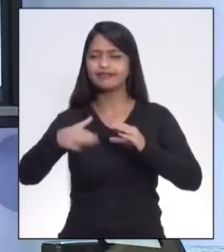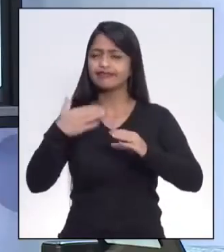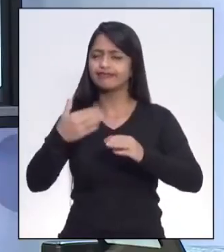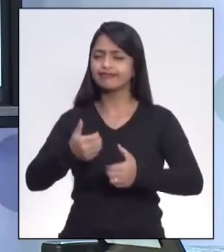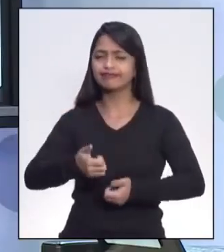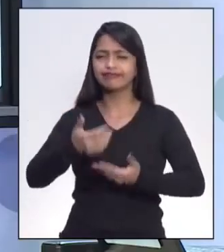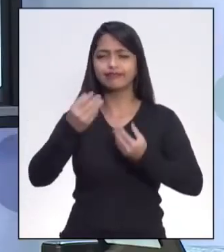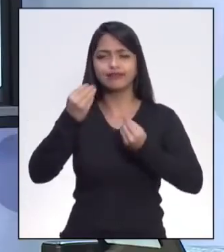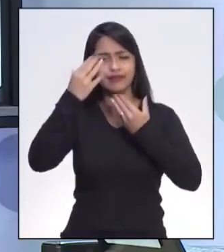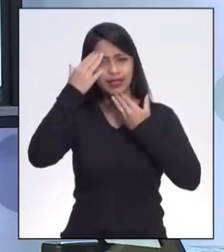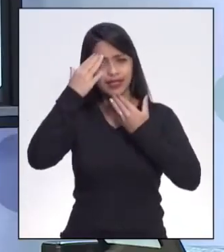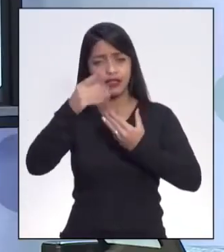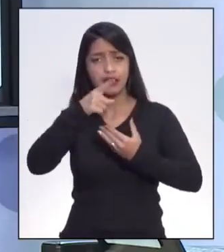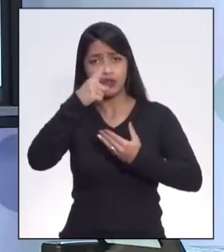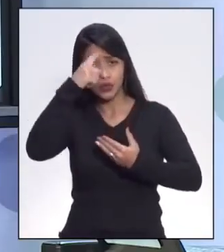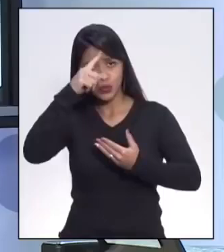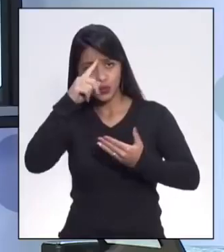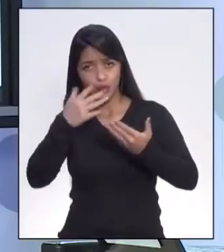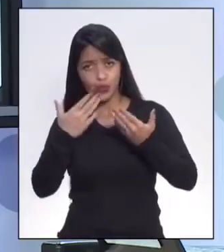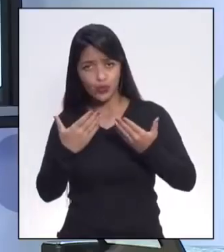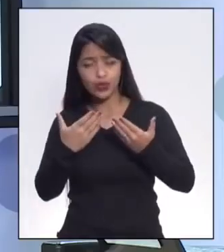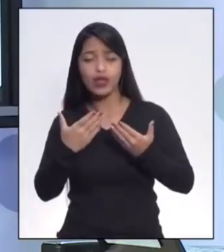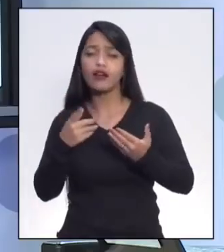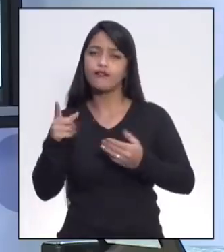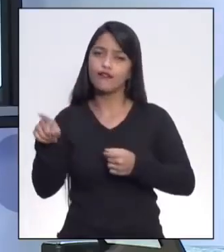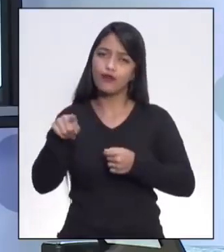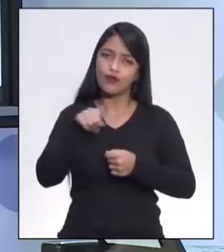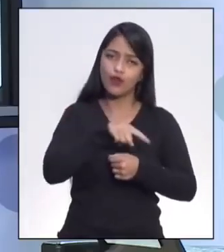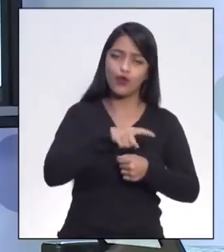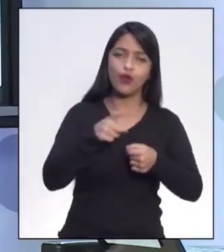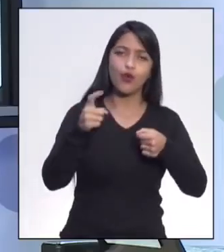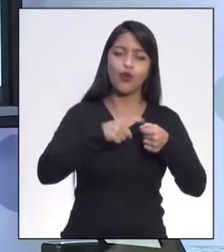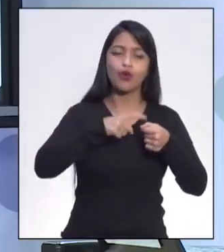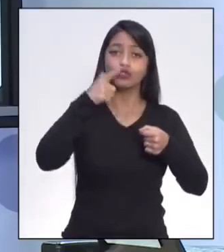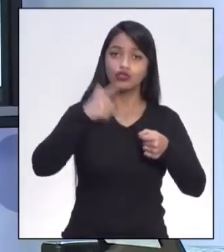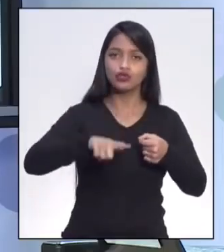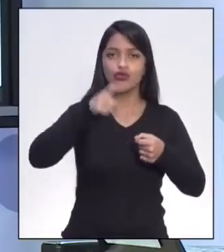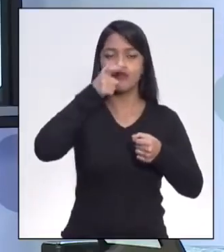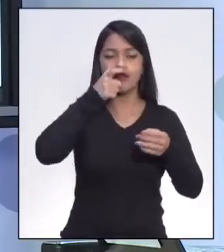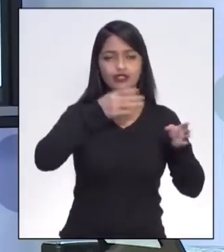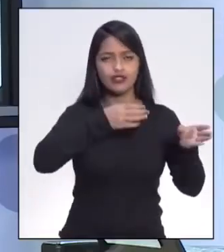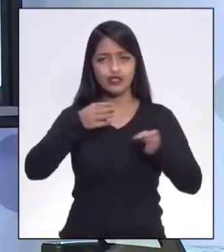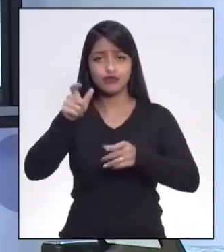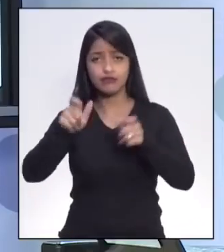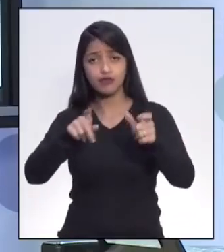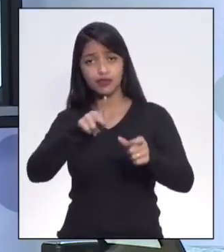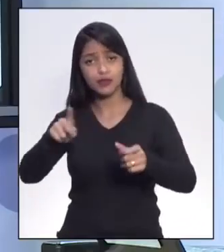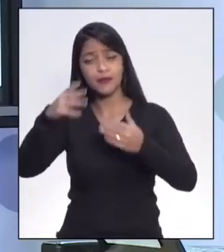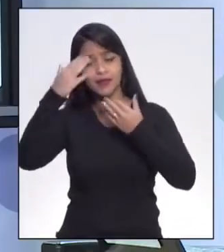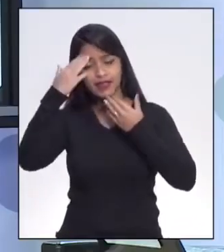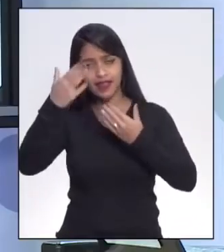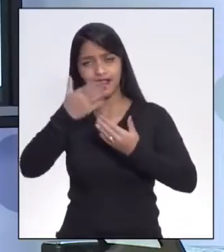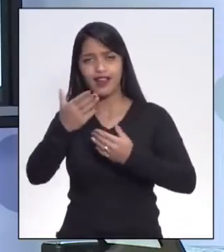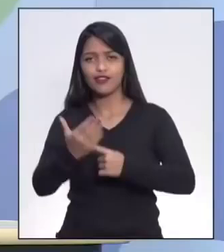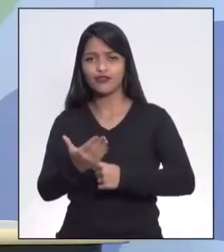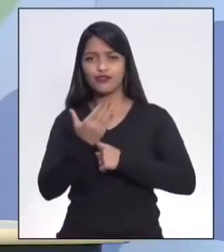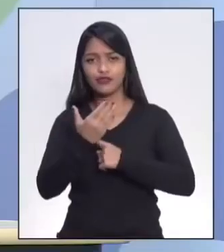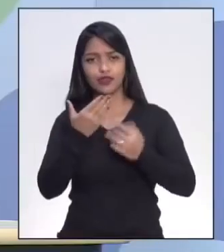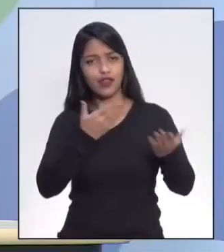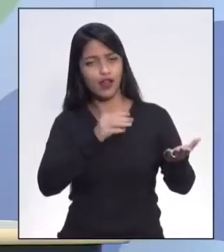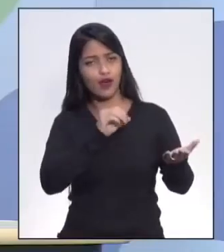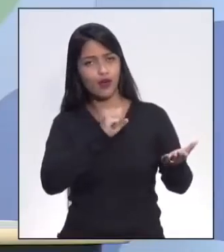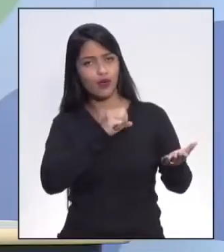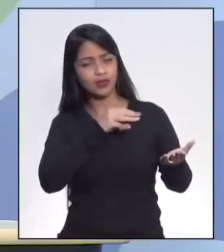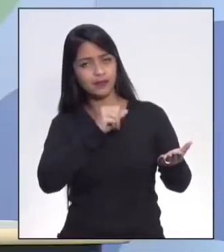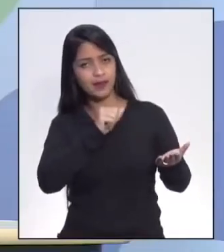interações. Quem ainda teve dúvidas, eu peço para assistir a aula novamente. Professores, muito obrigada pela ajuda. Osmar,